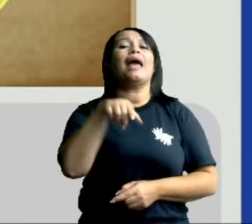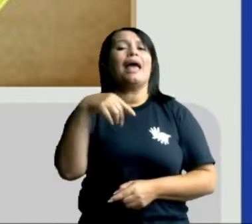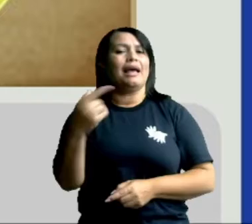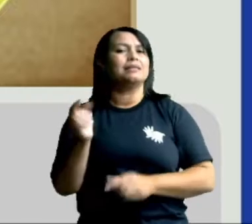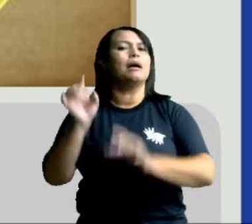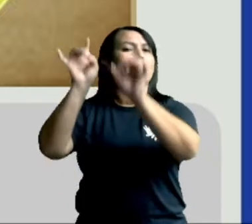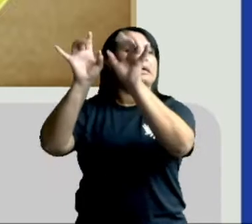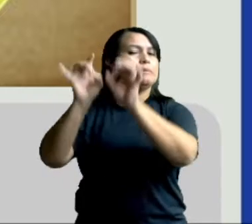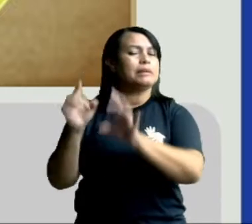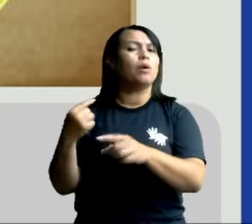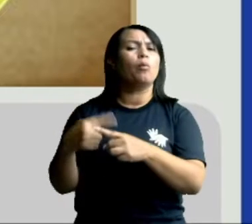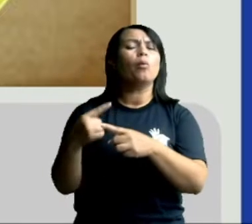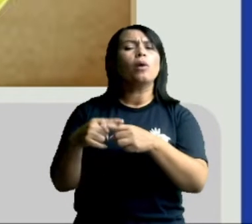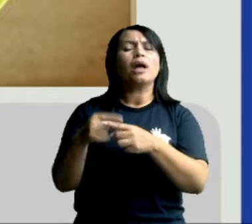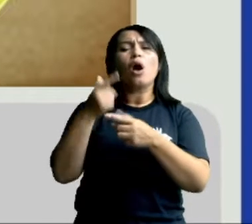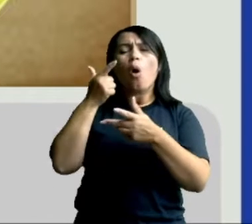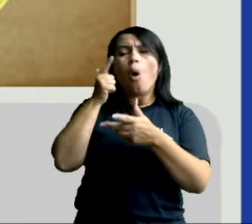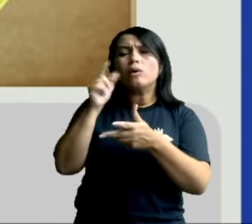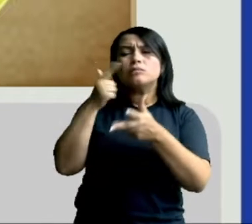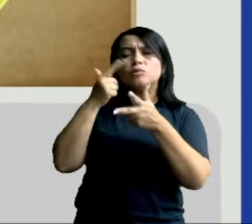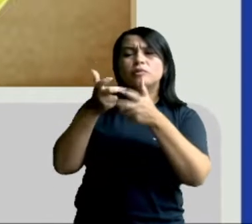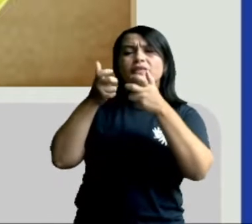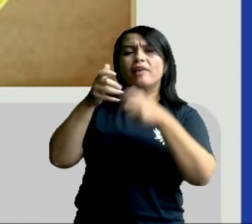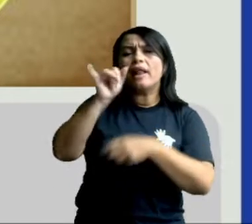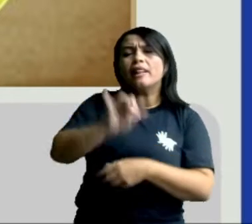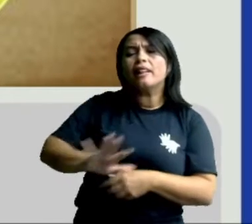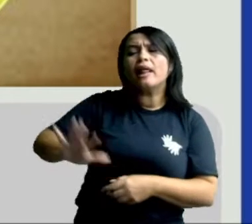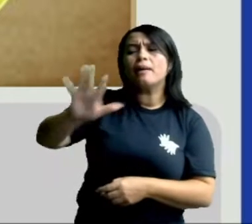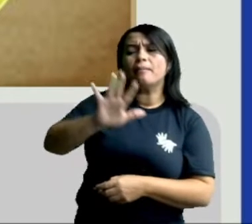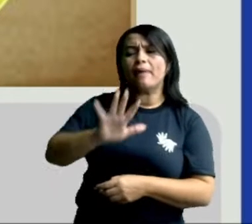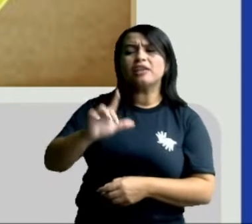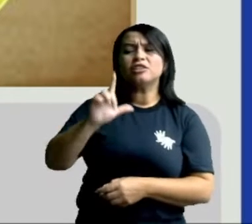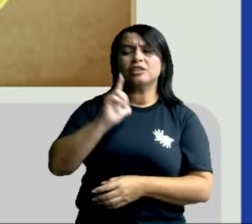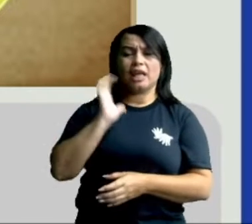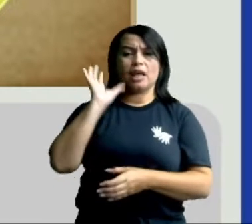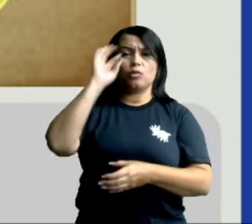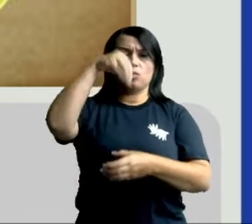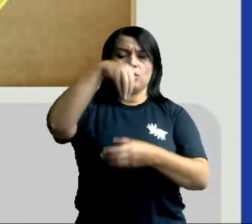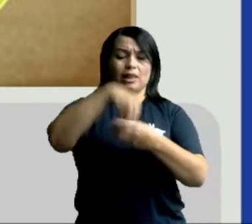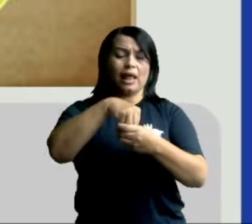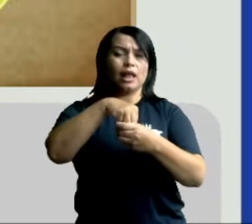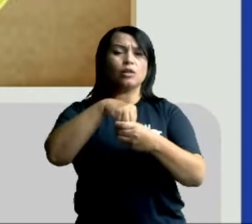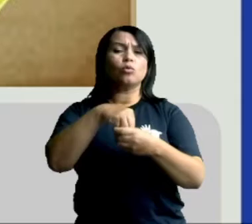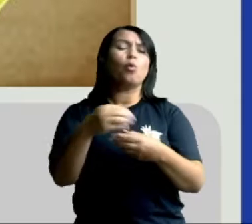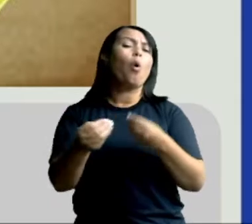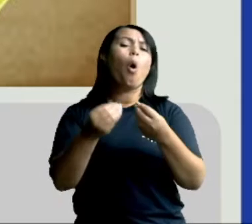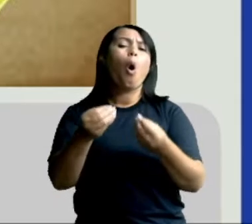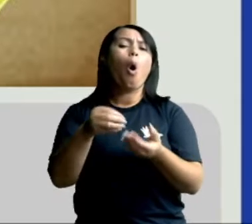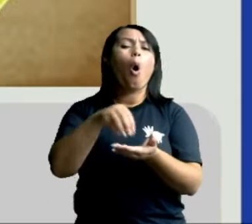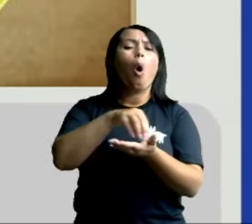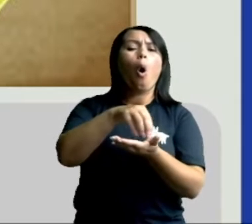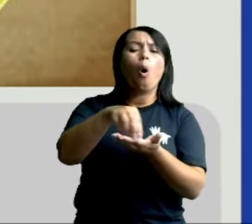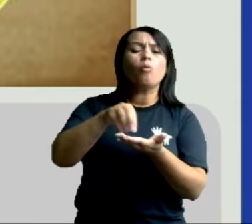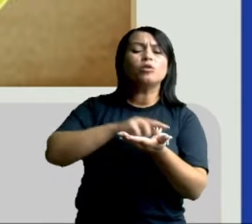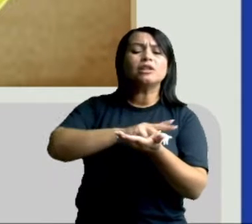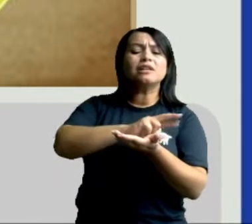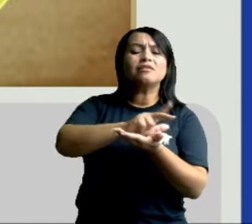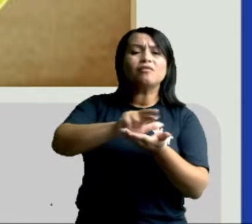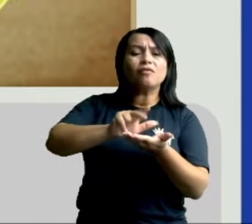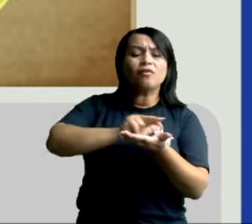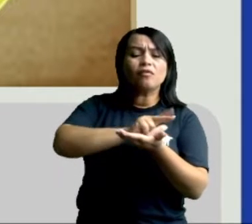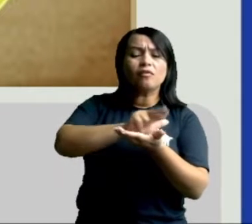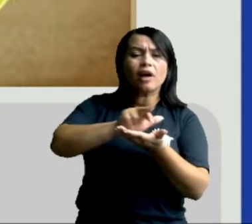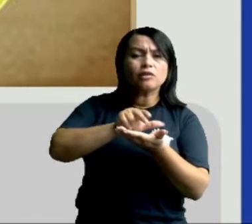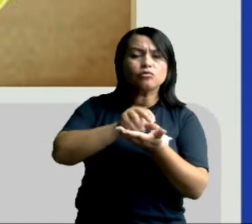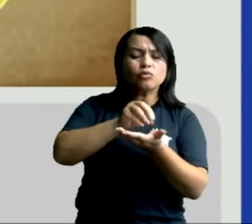especializada. Porque, como a gente consegue observar na imagem, no interior dessa célula, ela vai possuir vários